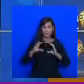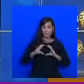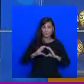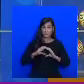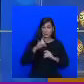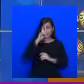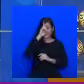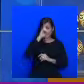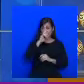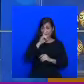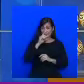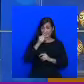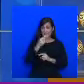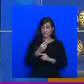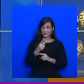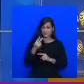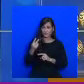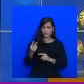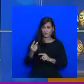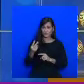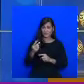22. Amarela, 22.